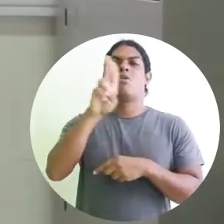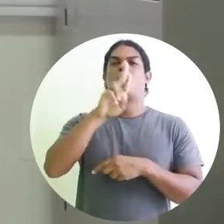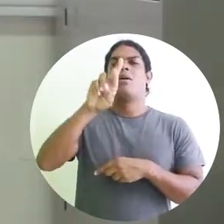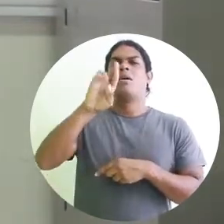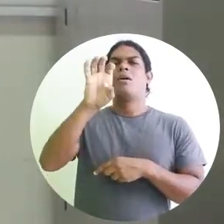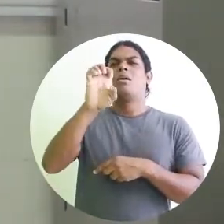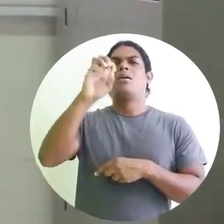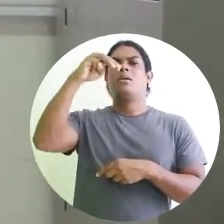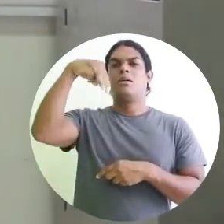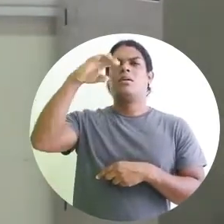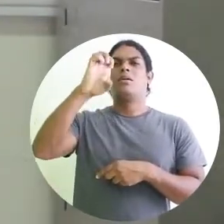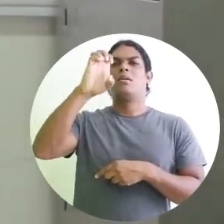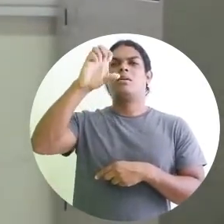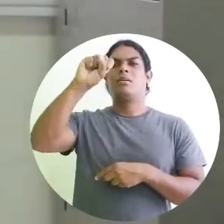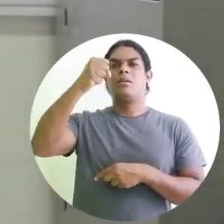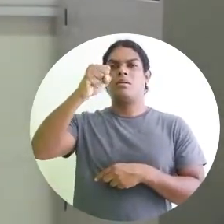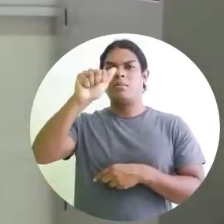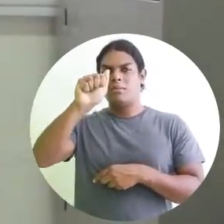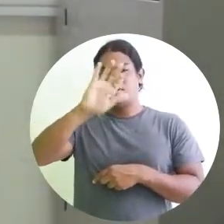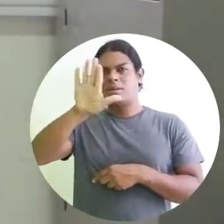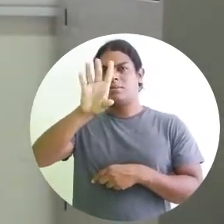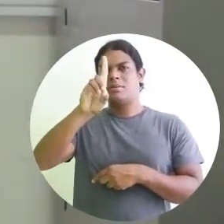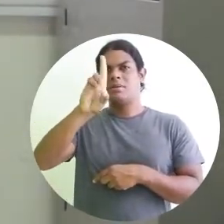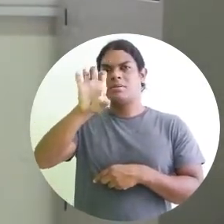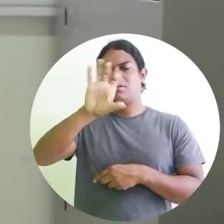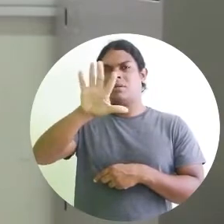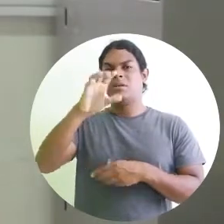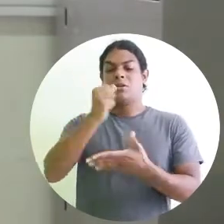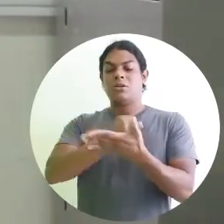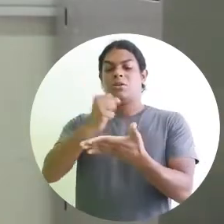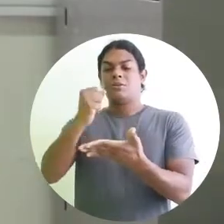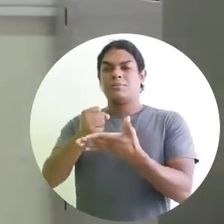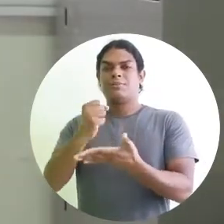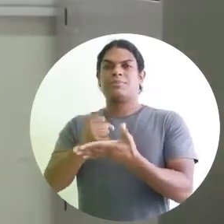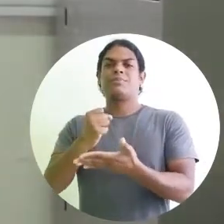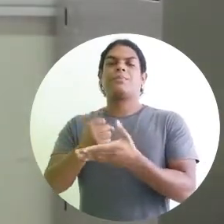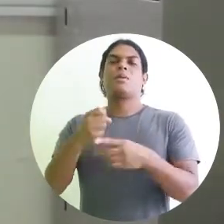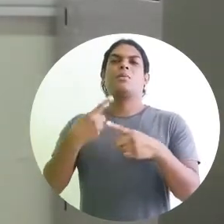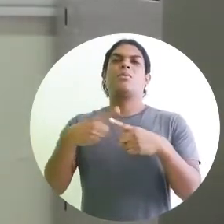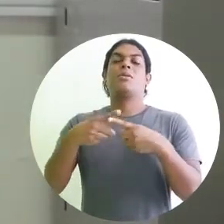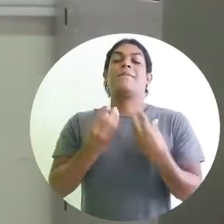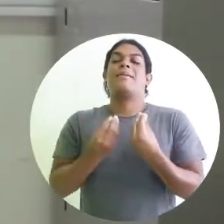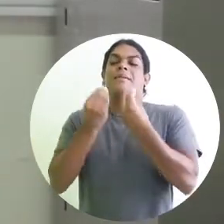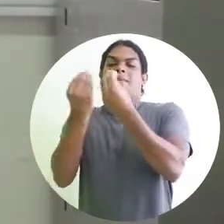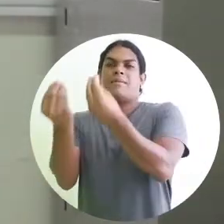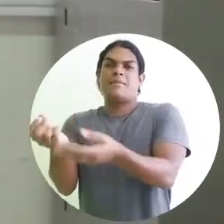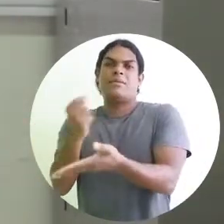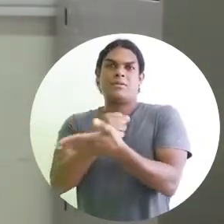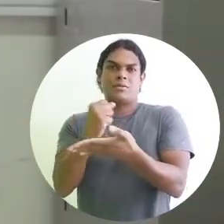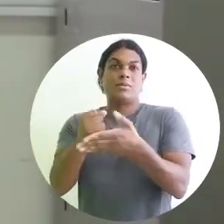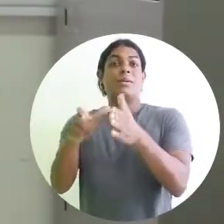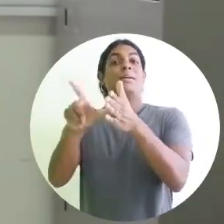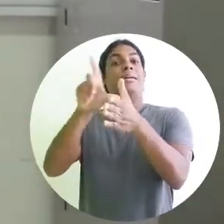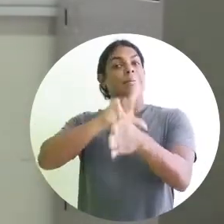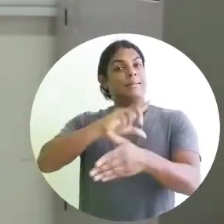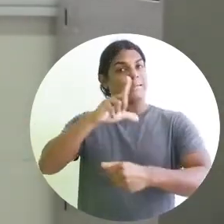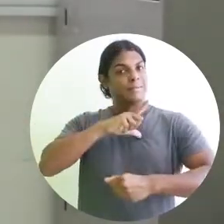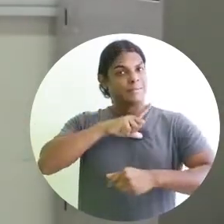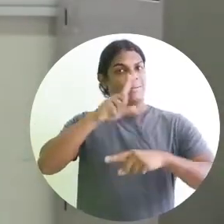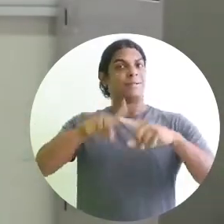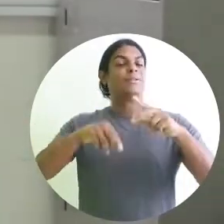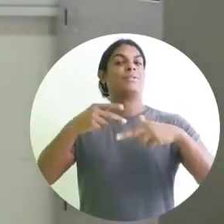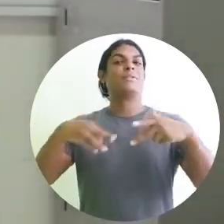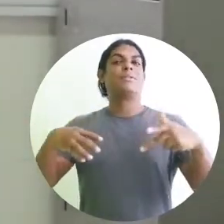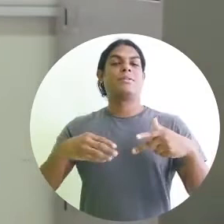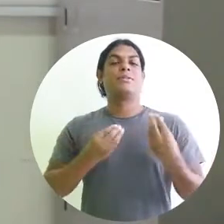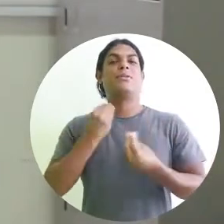remessa direta de documentos ou remessa sem saque, porque ele vai emitir e enviar os documentos mesmo antes de receber. Então,